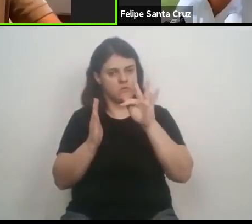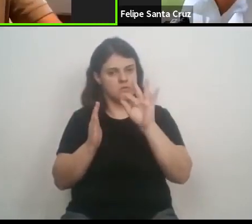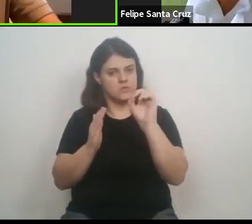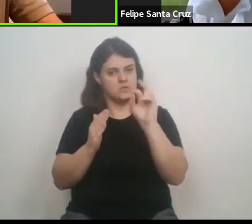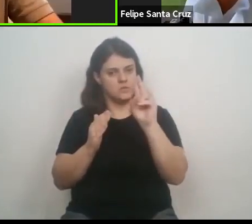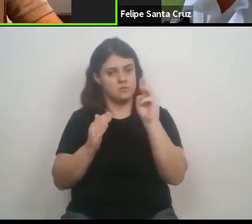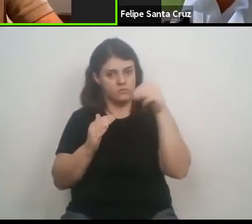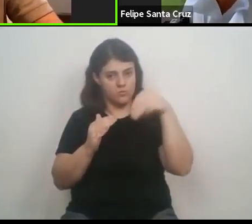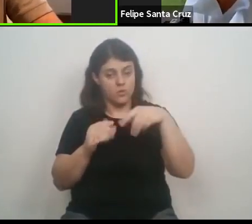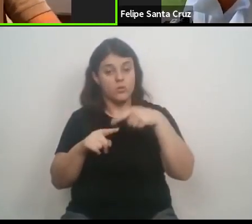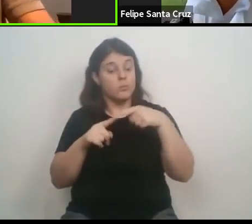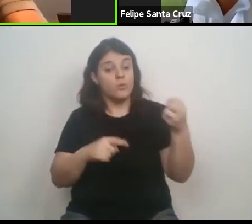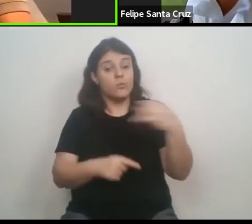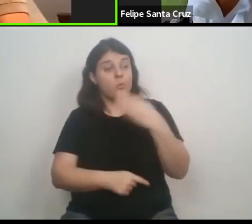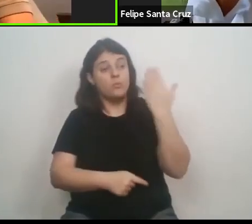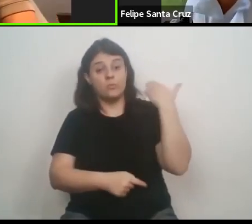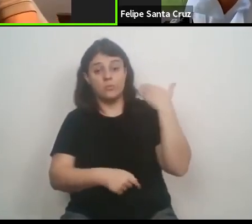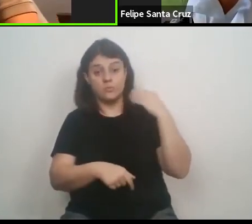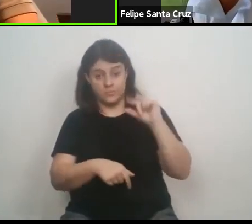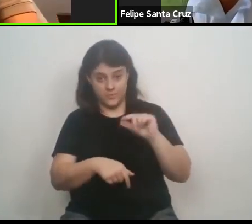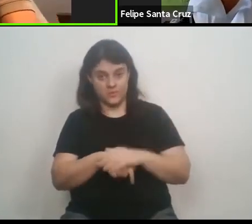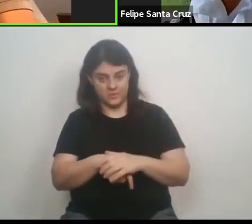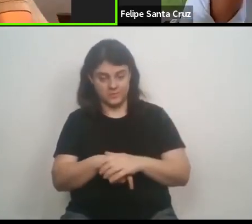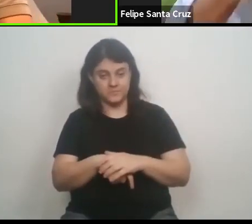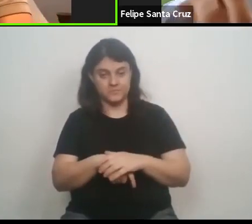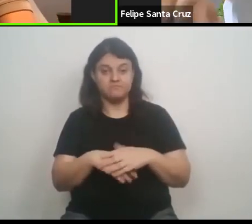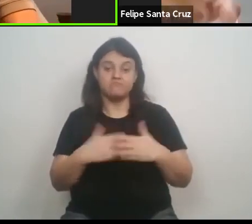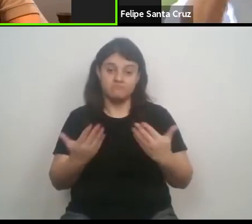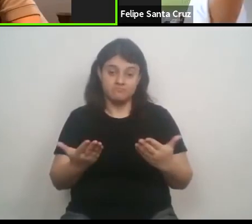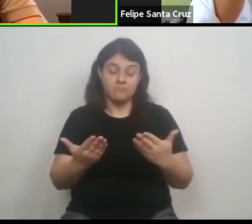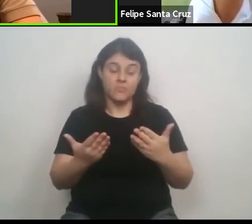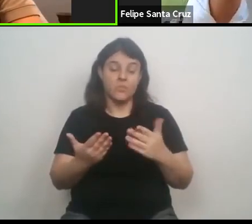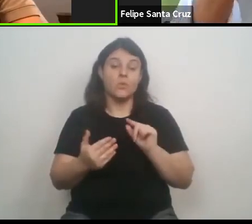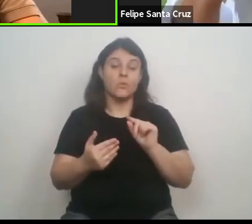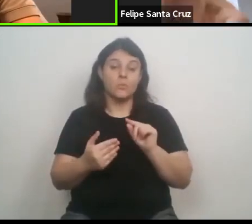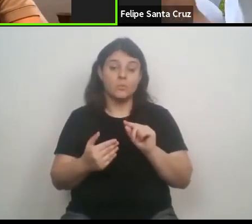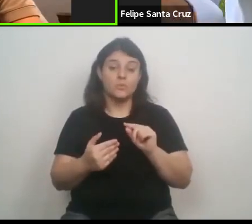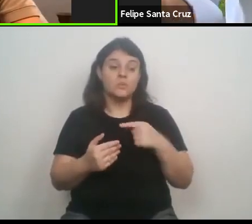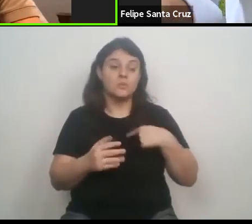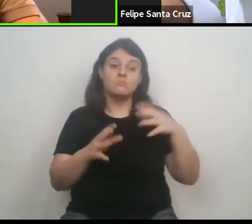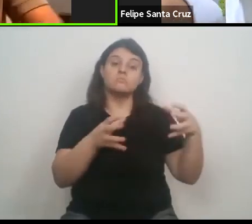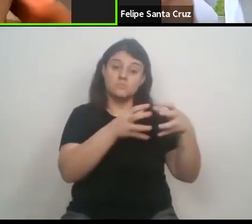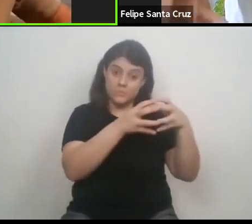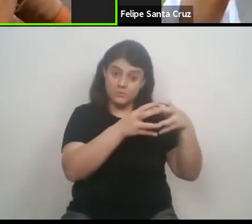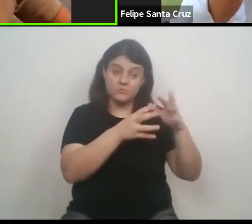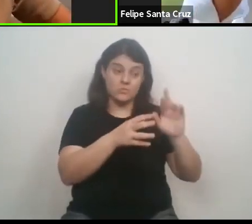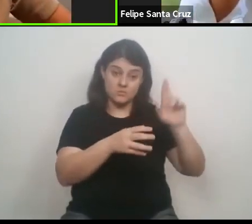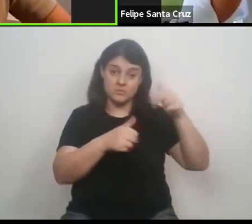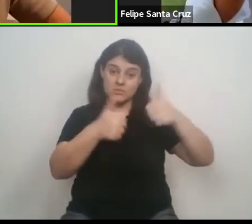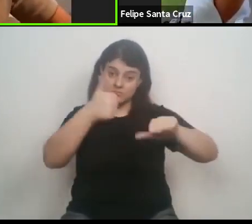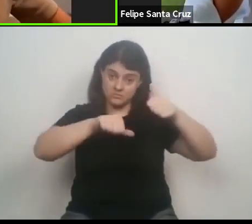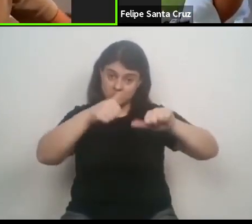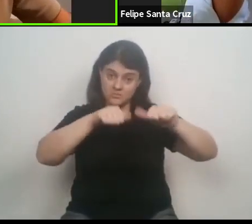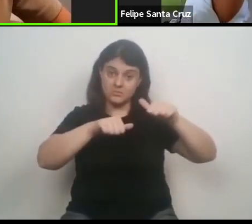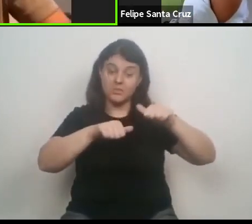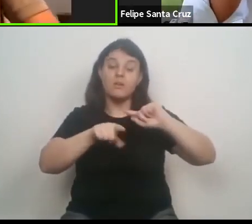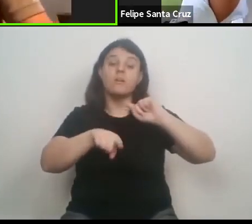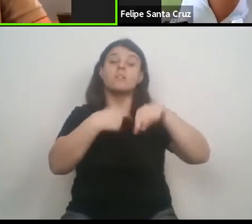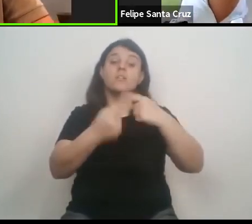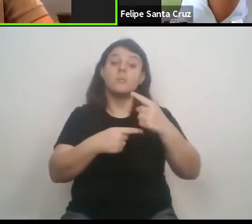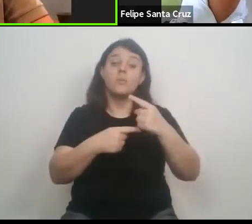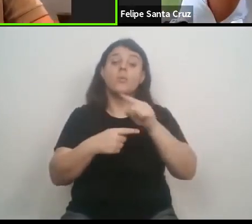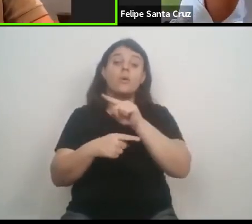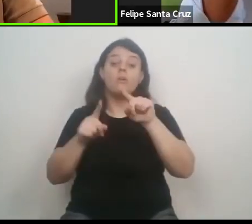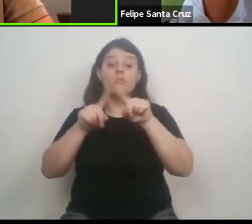recente, justamente, de uma agência de checagem e depois de um